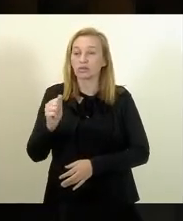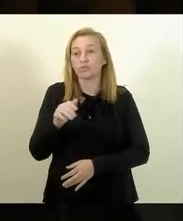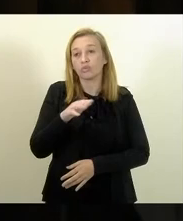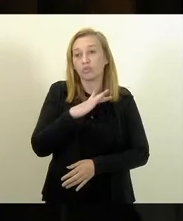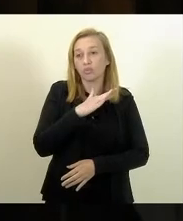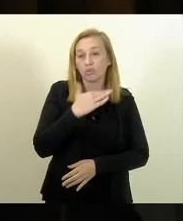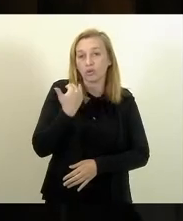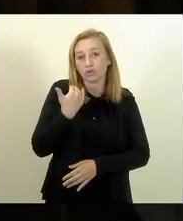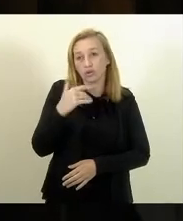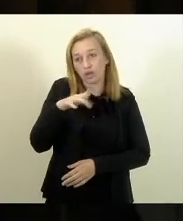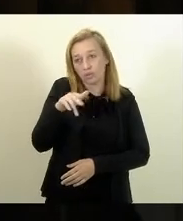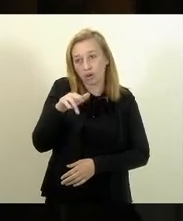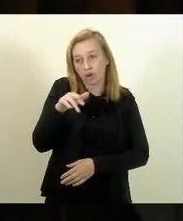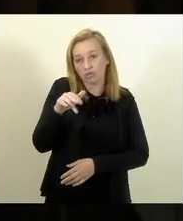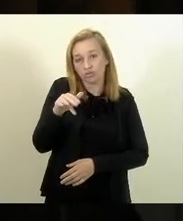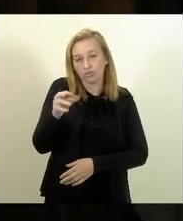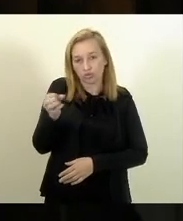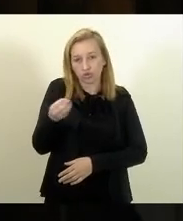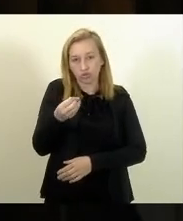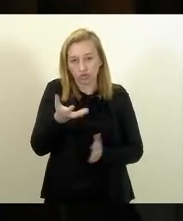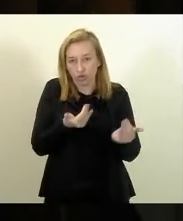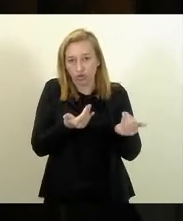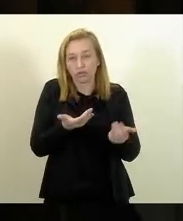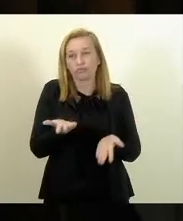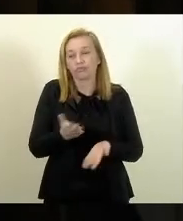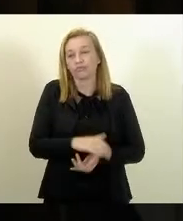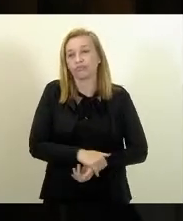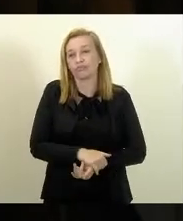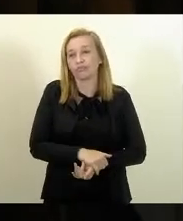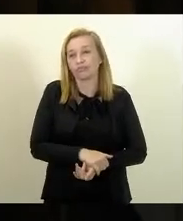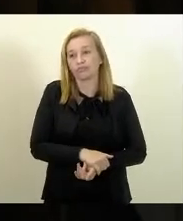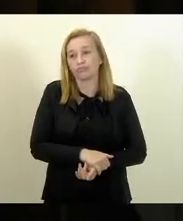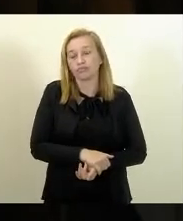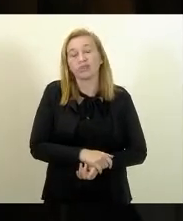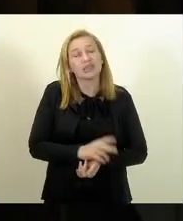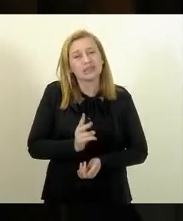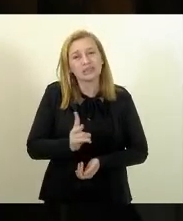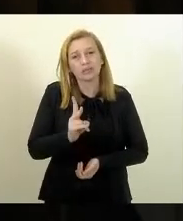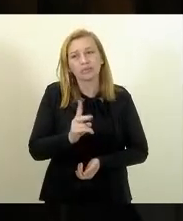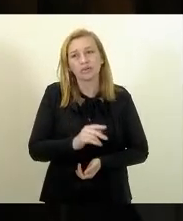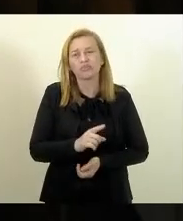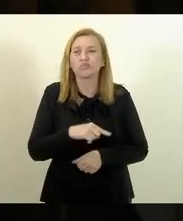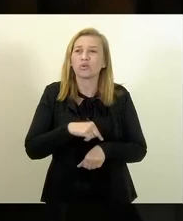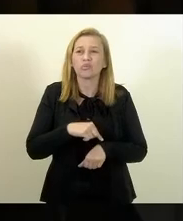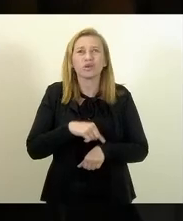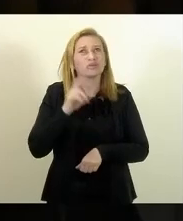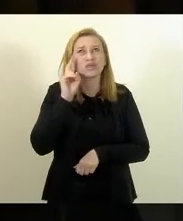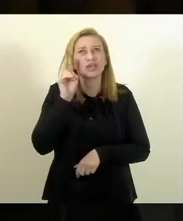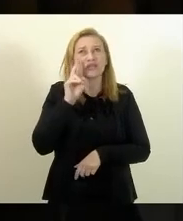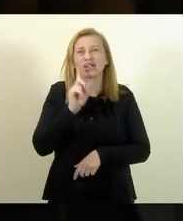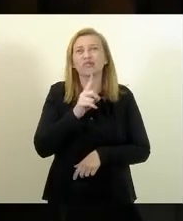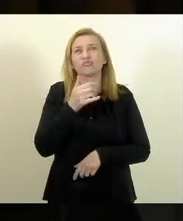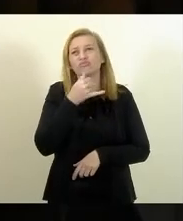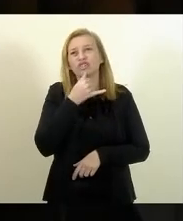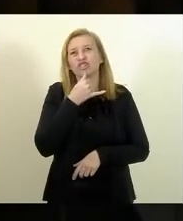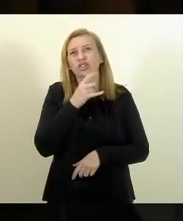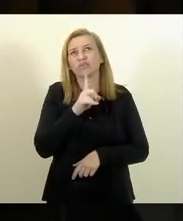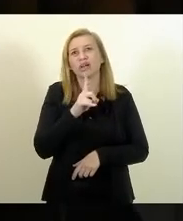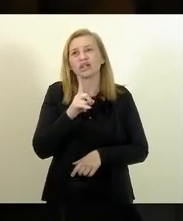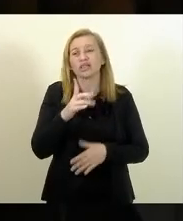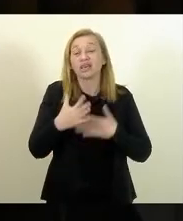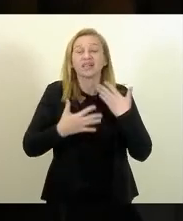jovem, mais velho que eu, morreu jovem. E é sempre um momento de lembrar, não com tristeza, mas